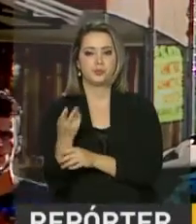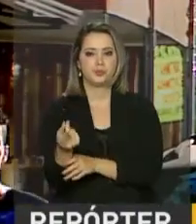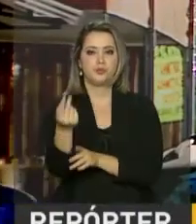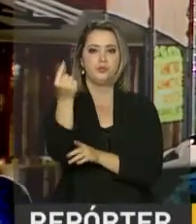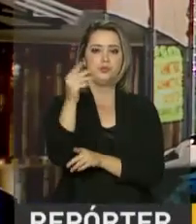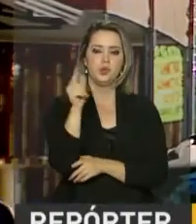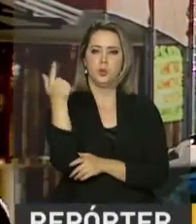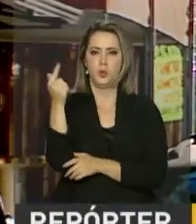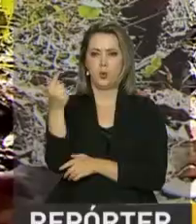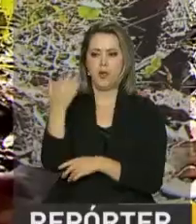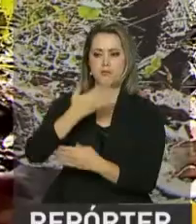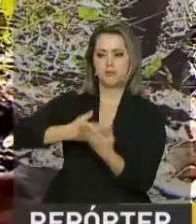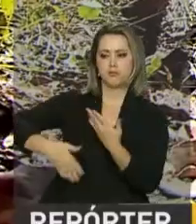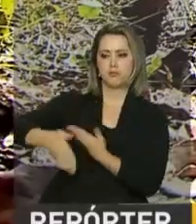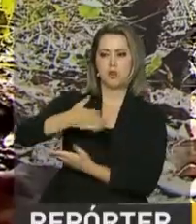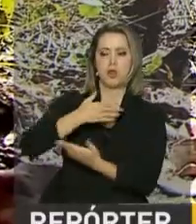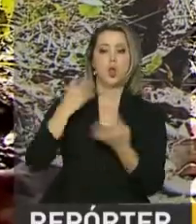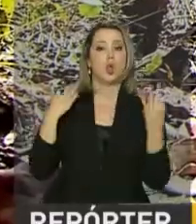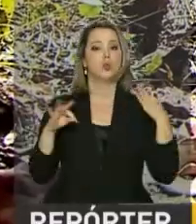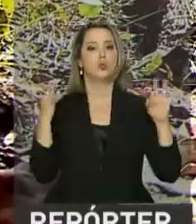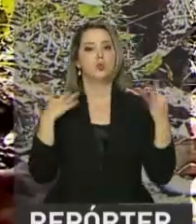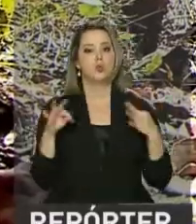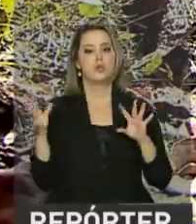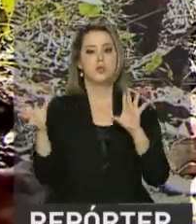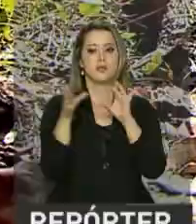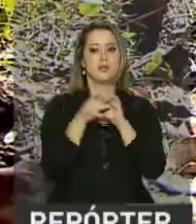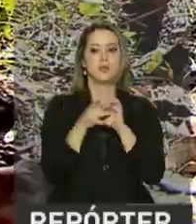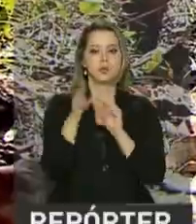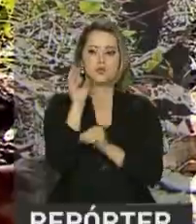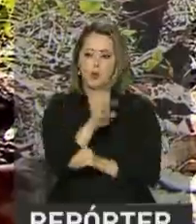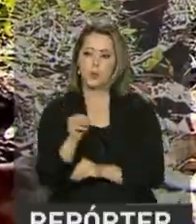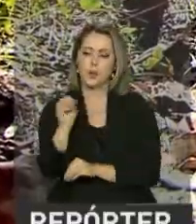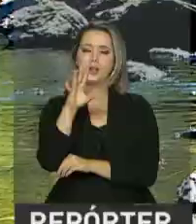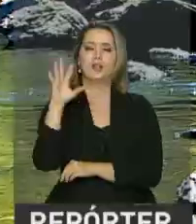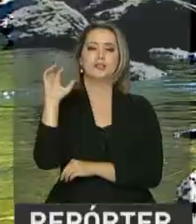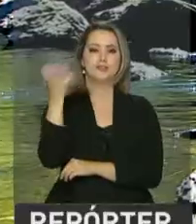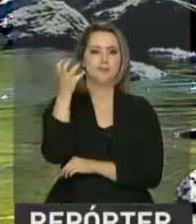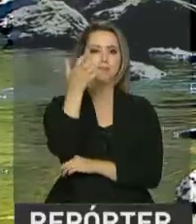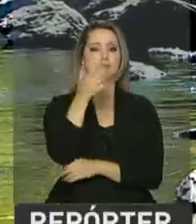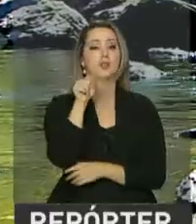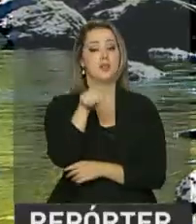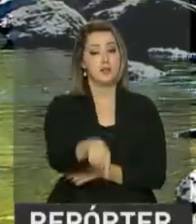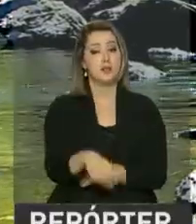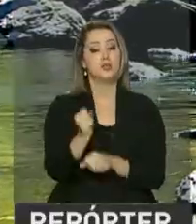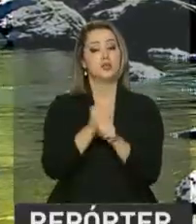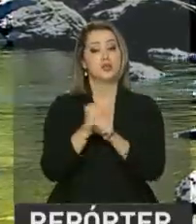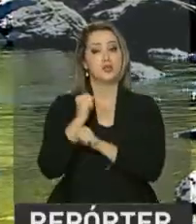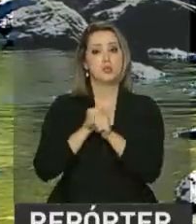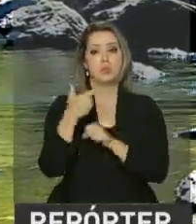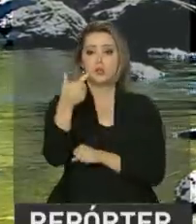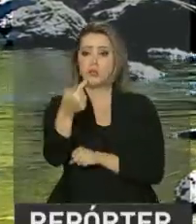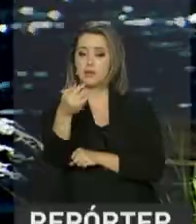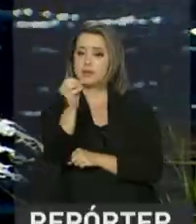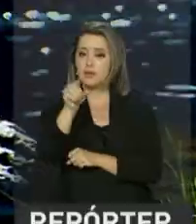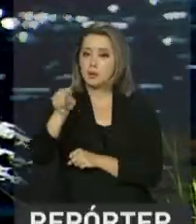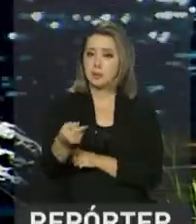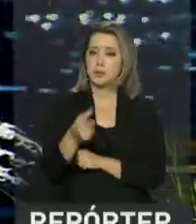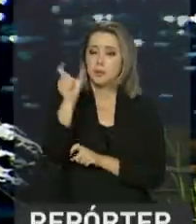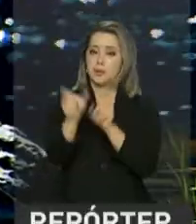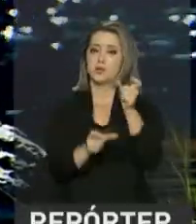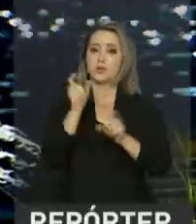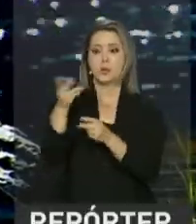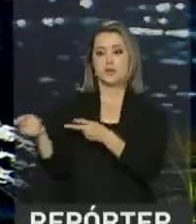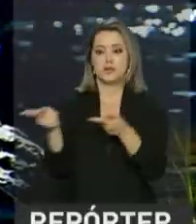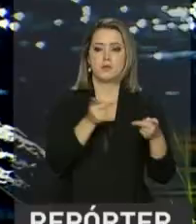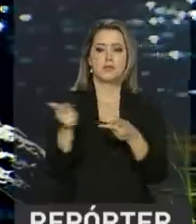goianas do seu entorno com turismo unido à preservação ambiental este ano pelo menos 70 mil pessoas devem